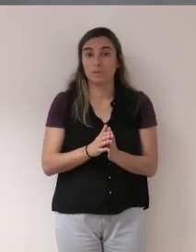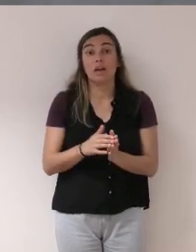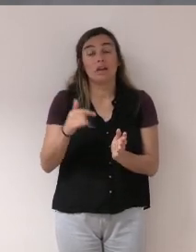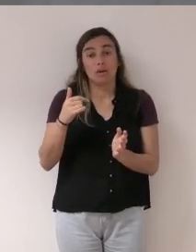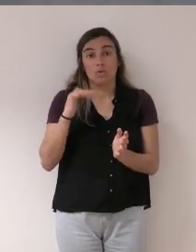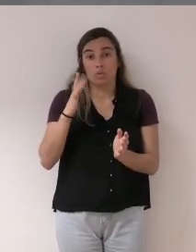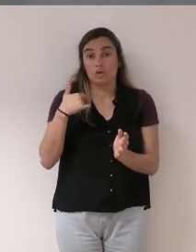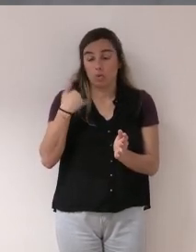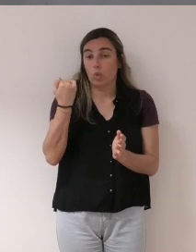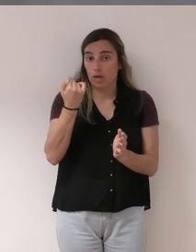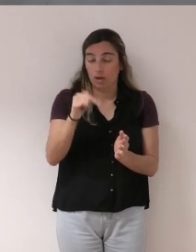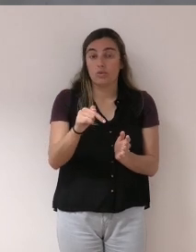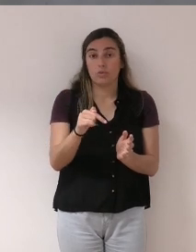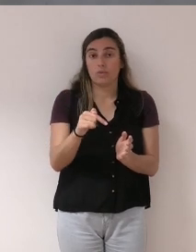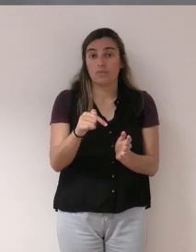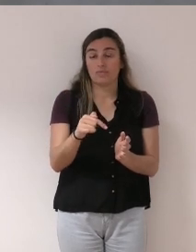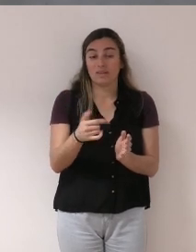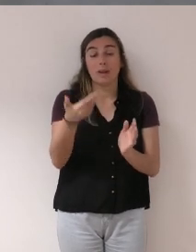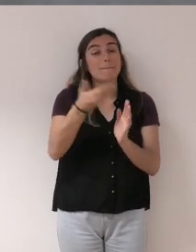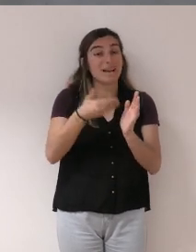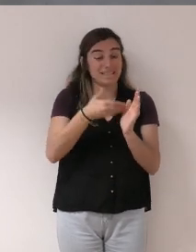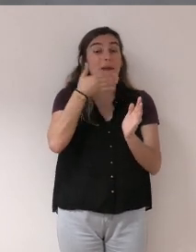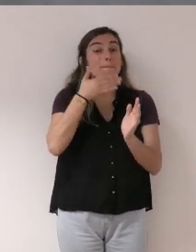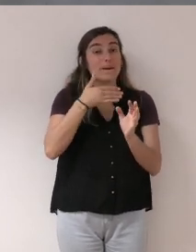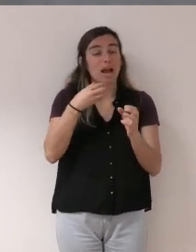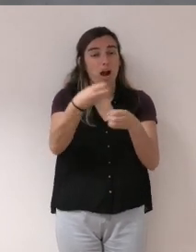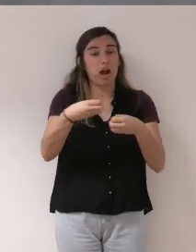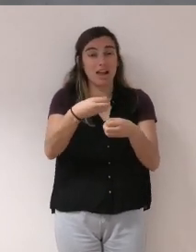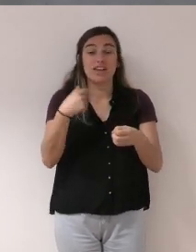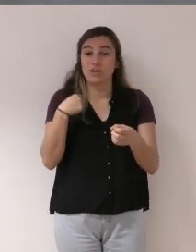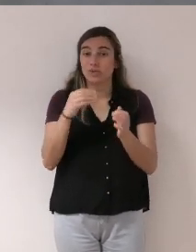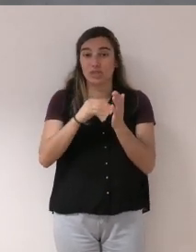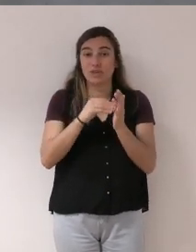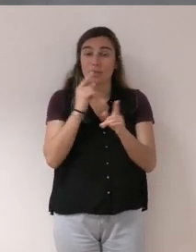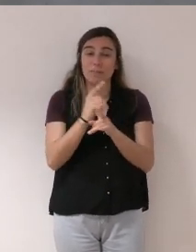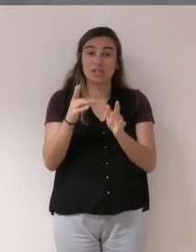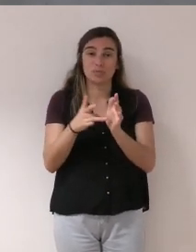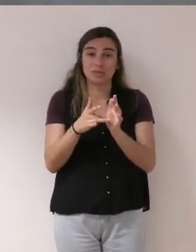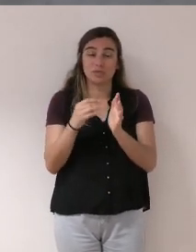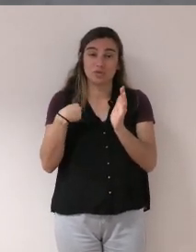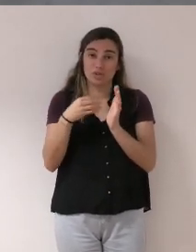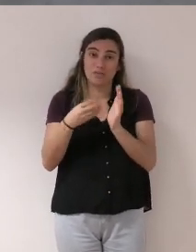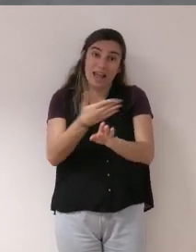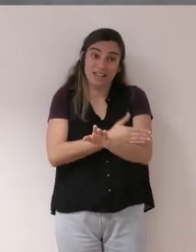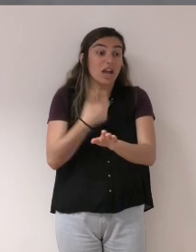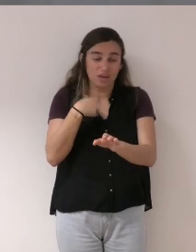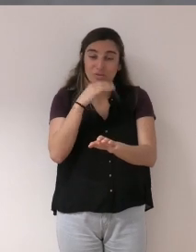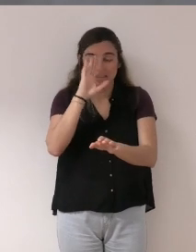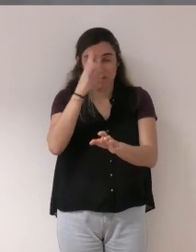quando tenho as páginas em branco, é escrever o mesmo livro que escrevi antes. Porque esse eu sei que resultou.